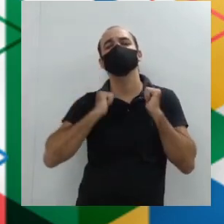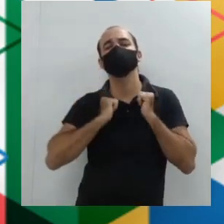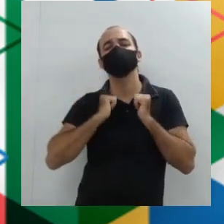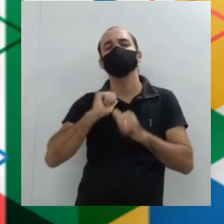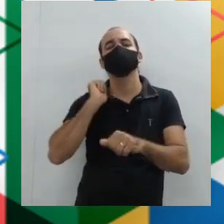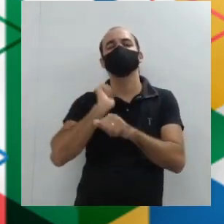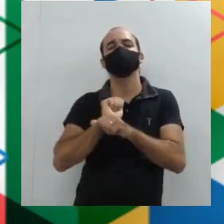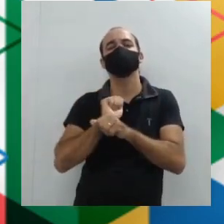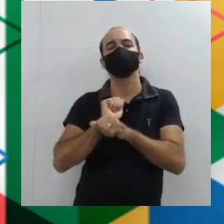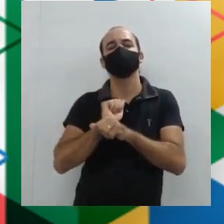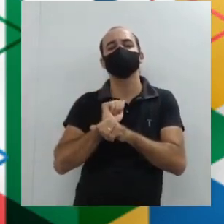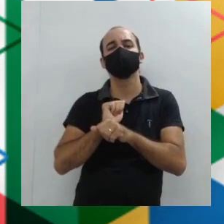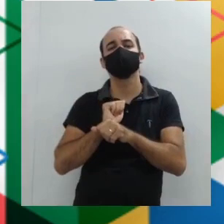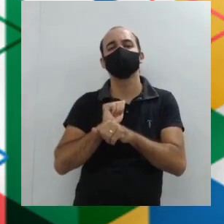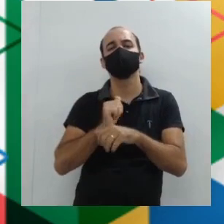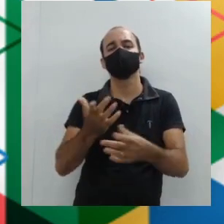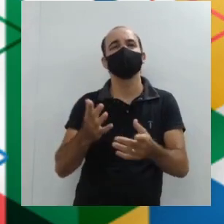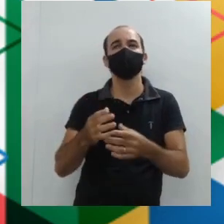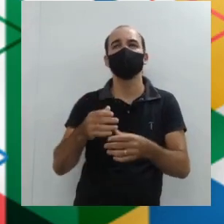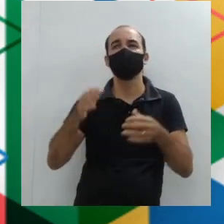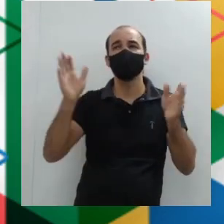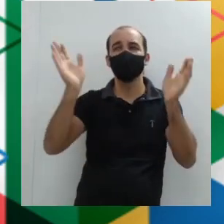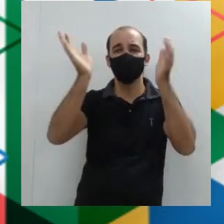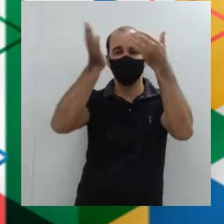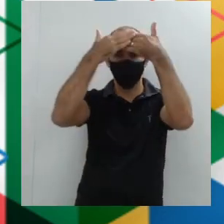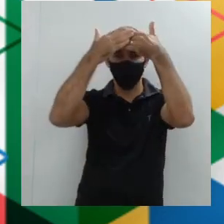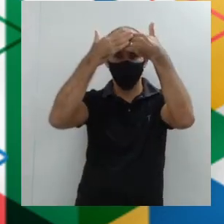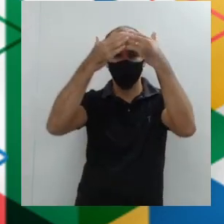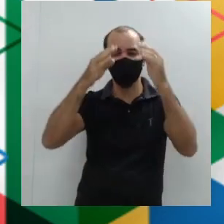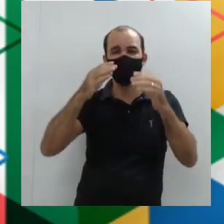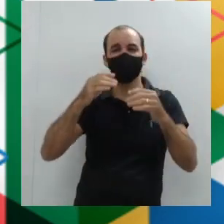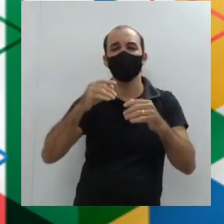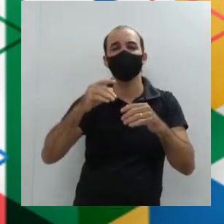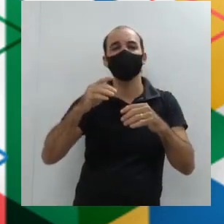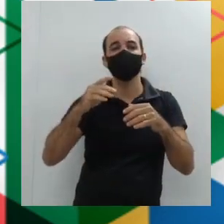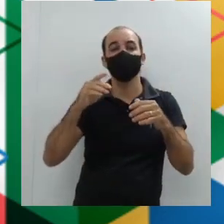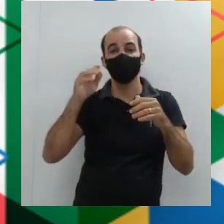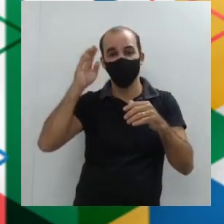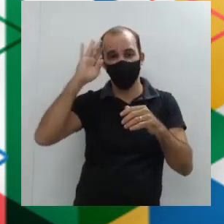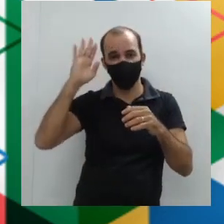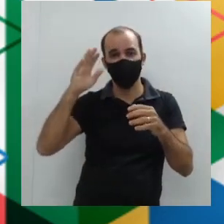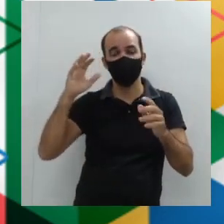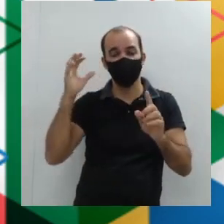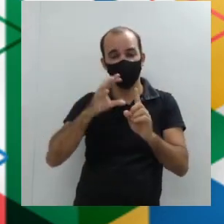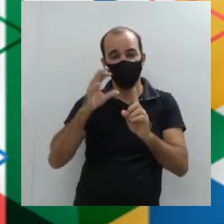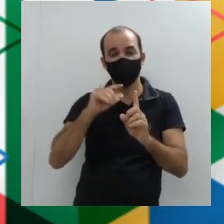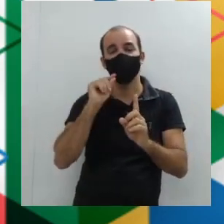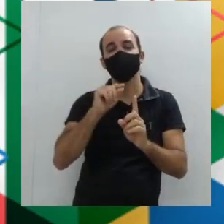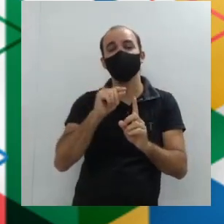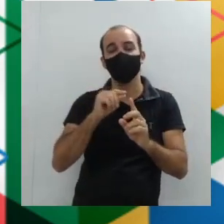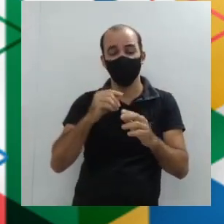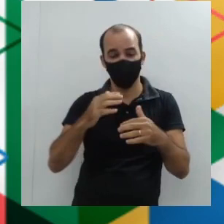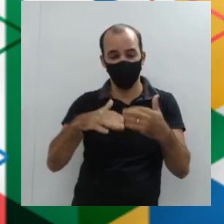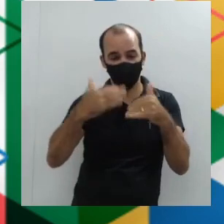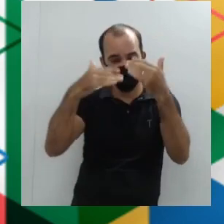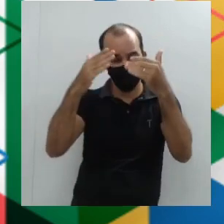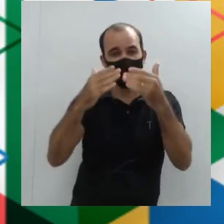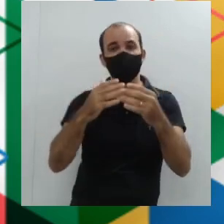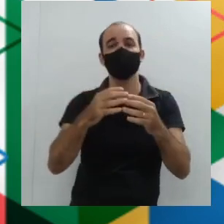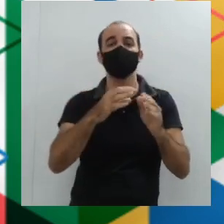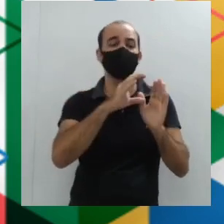gente não consiga desenvolver, né, algum conceito, alguma coisa daquilo